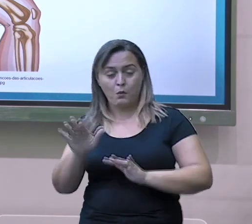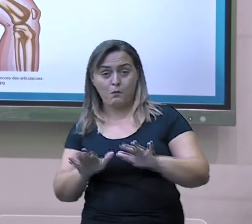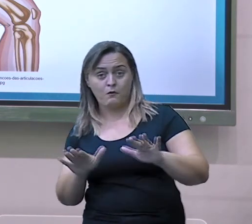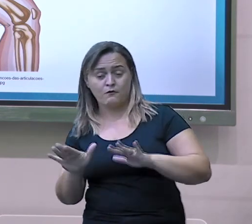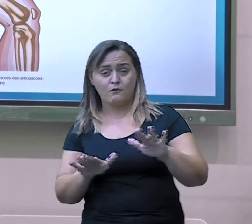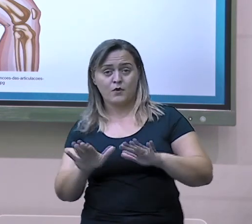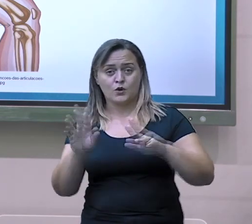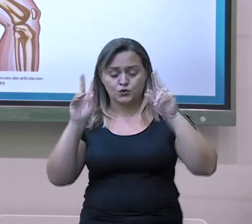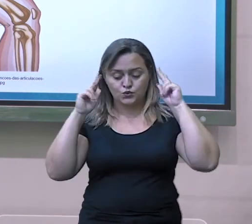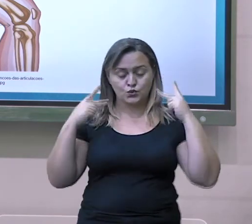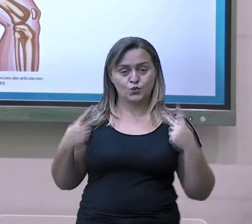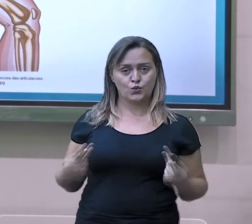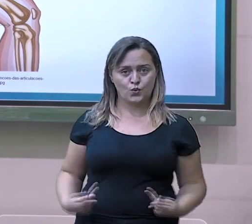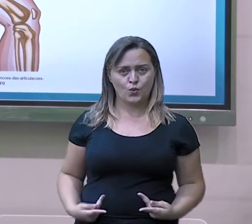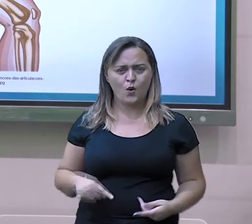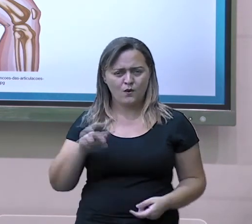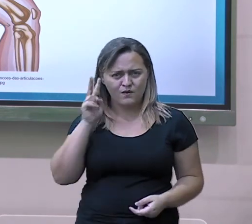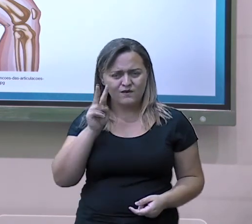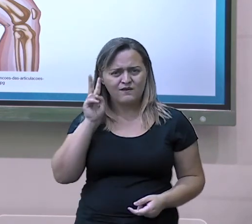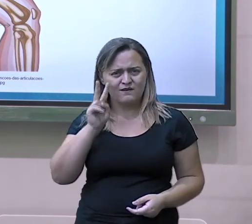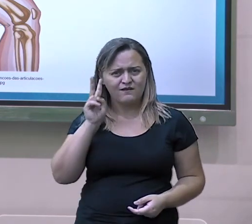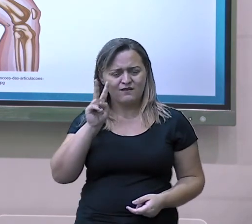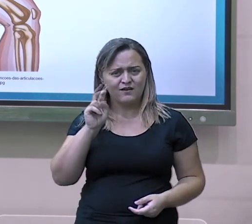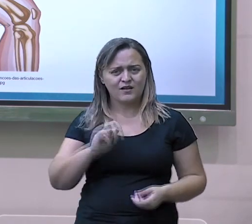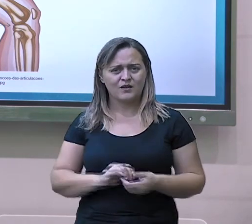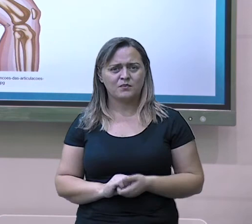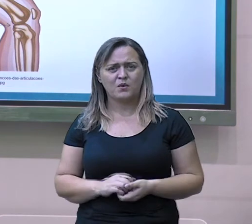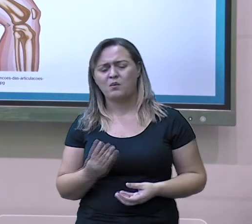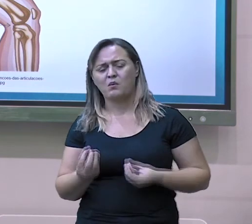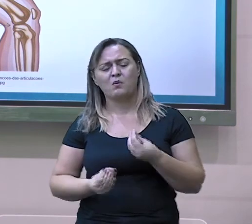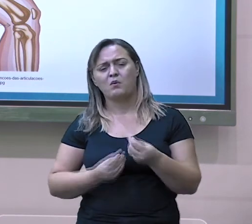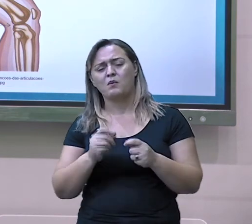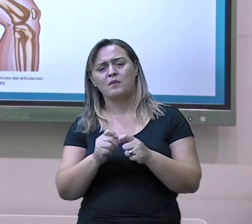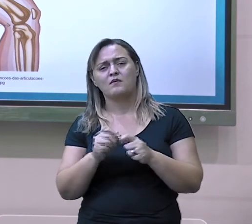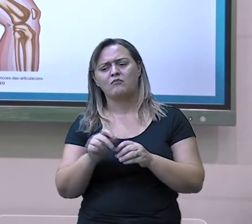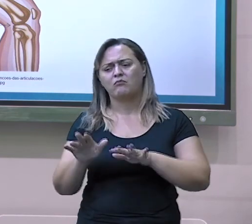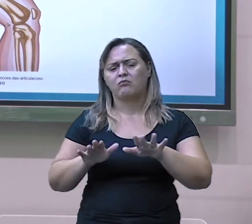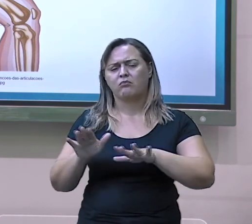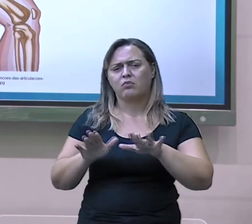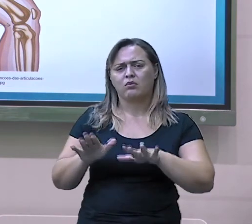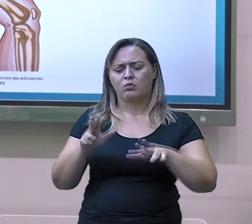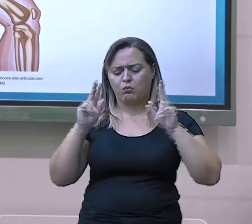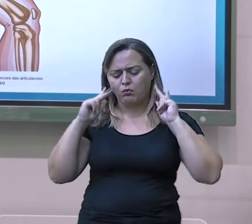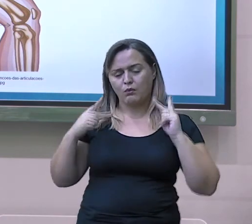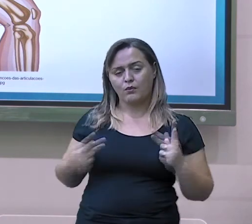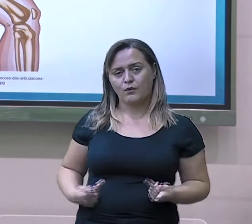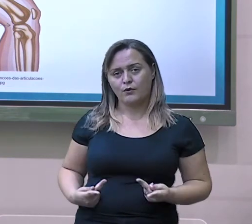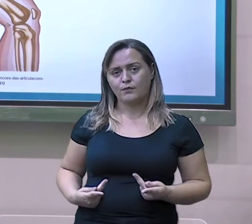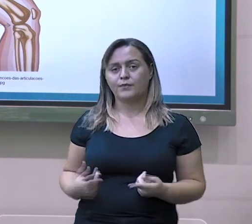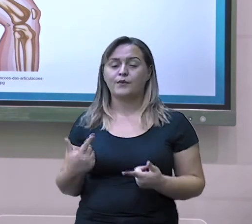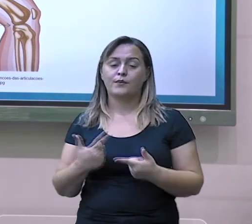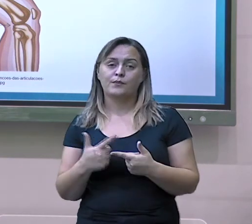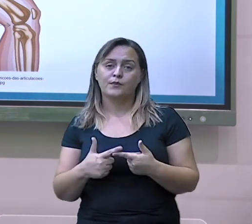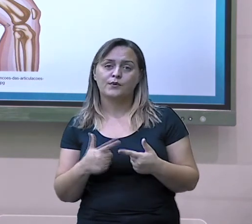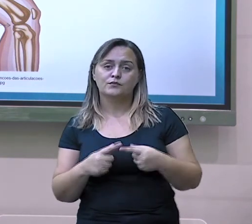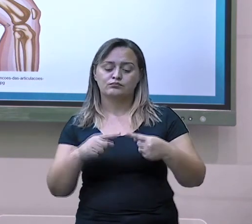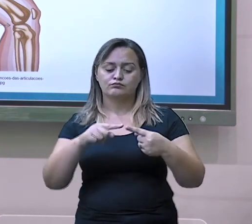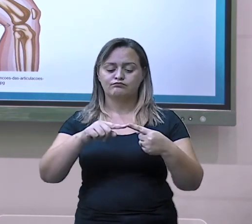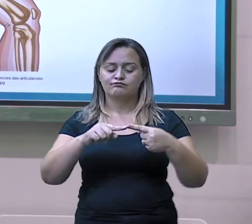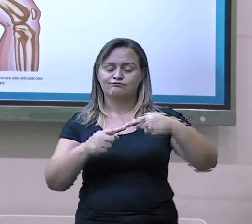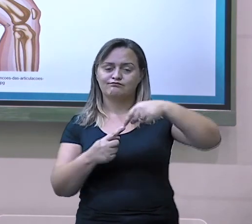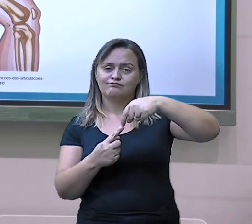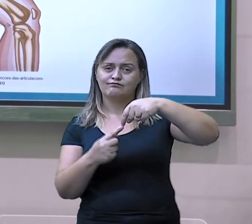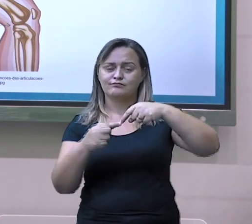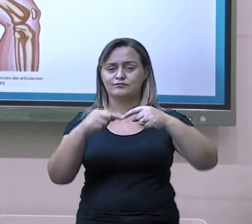movimentos que o seu corpo tem capacidade de fazer? Então, esses movimentos, eles